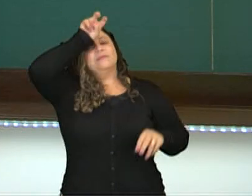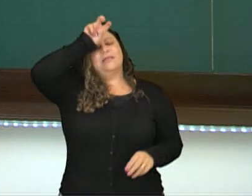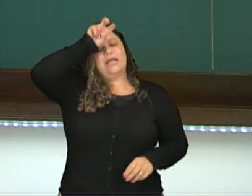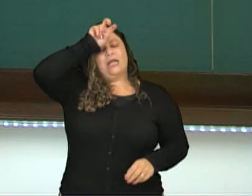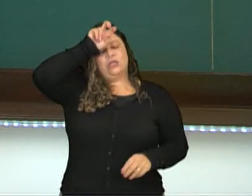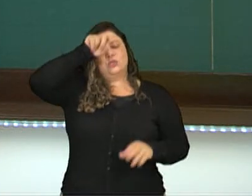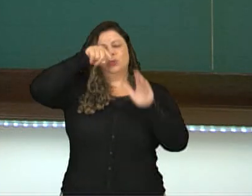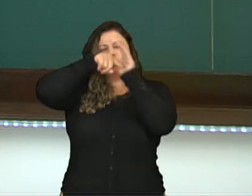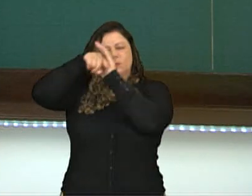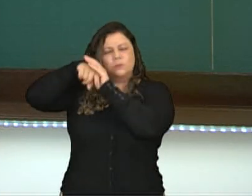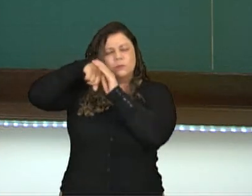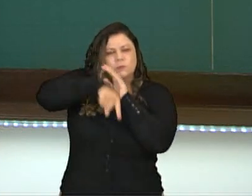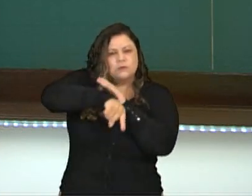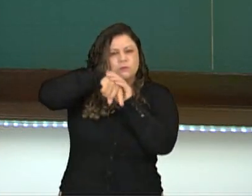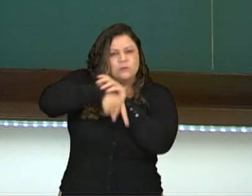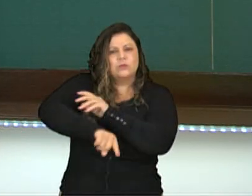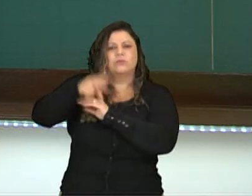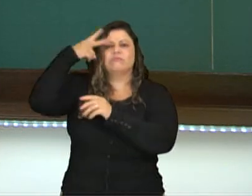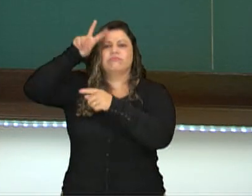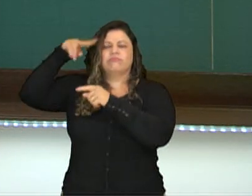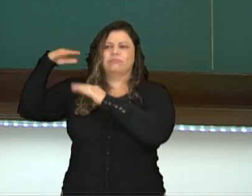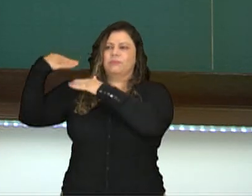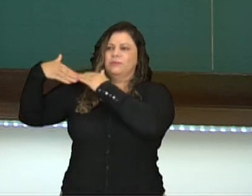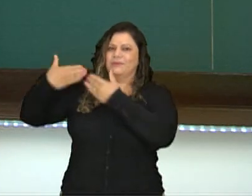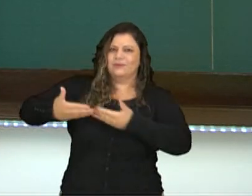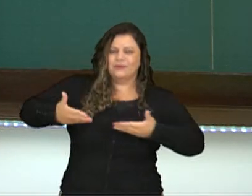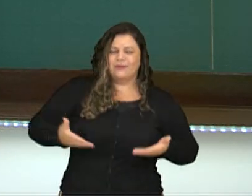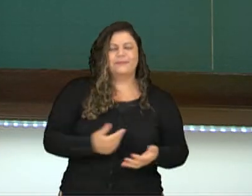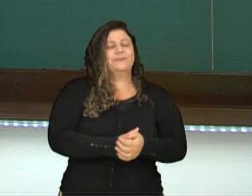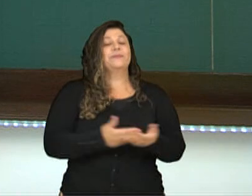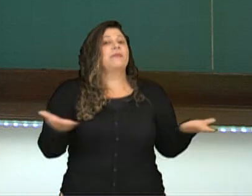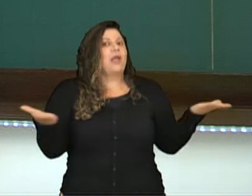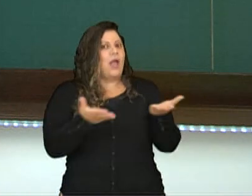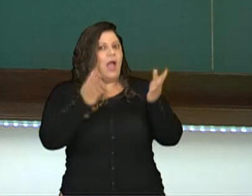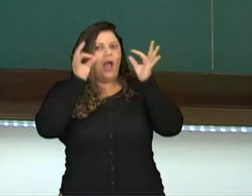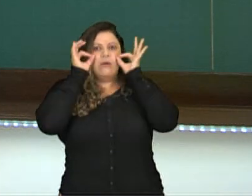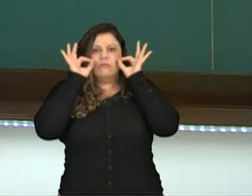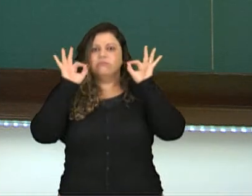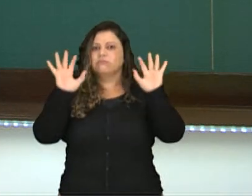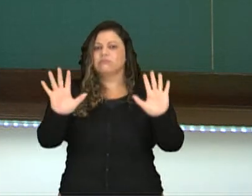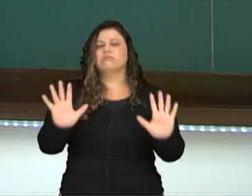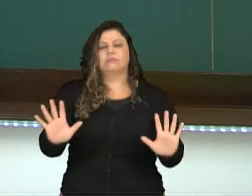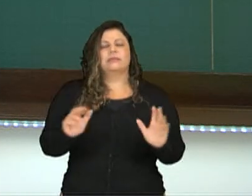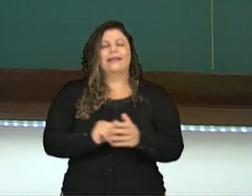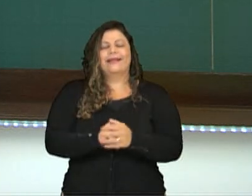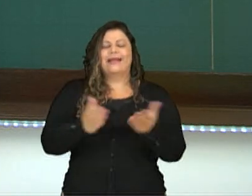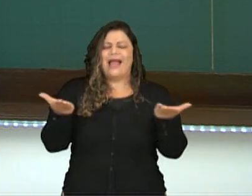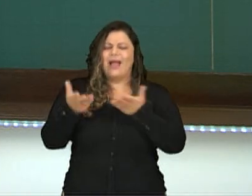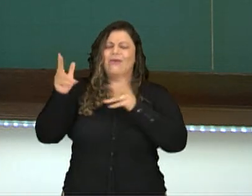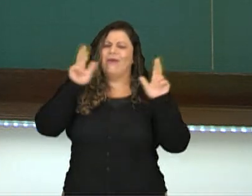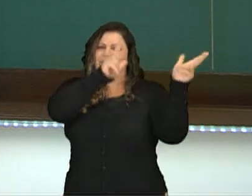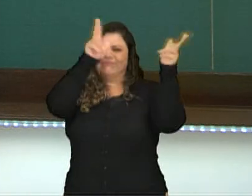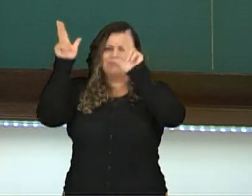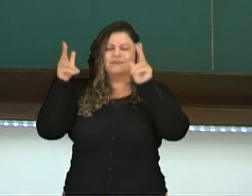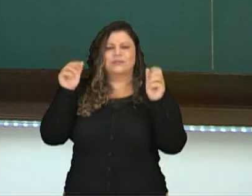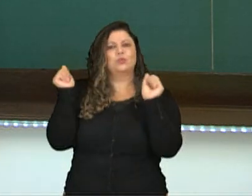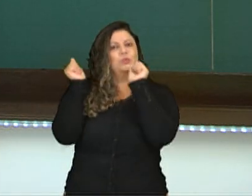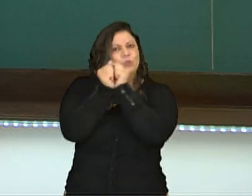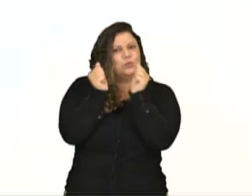fontes históricas. Aperte os cintos. Entre nessa aventura junto comigo e eu vou apresentar para vocês o objetivo de nossa